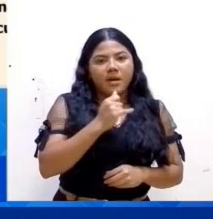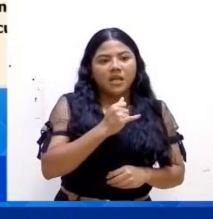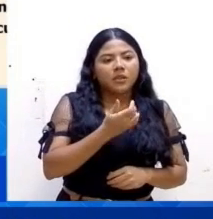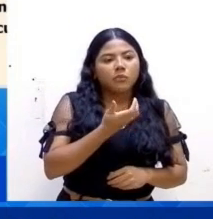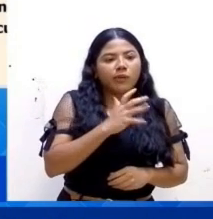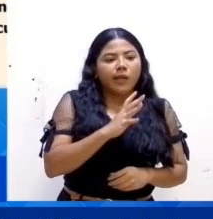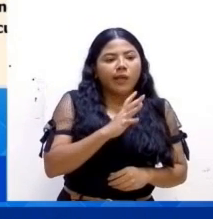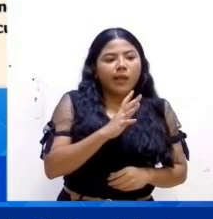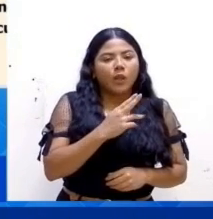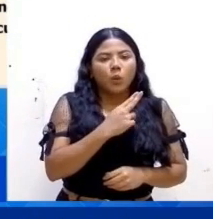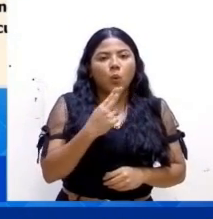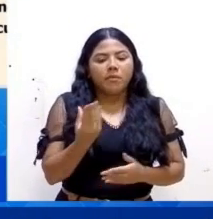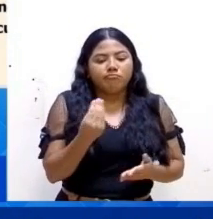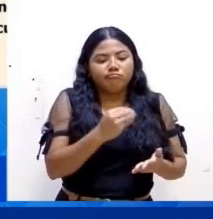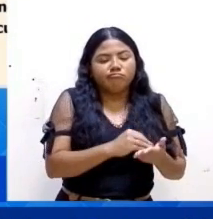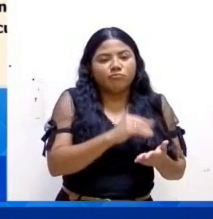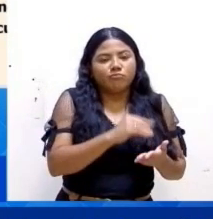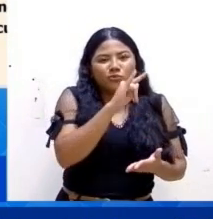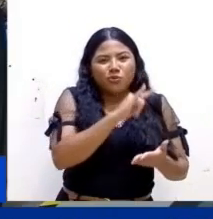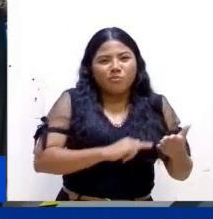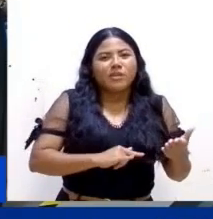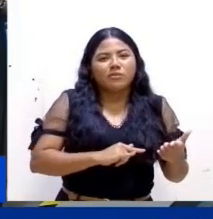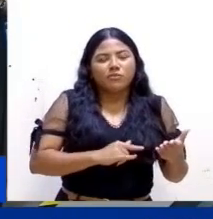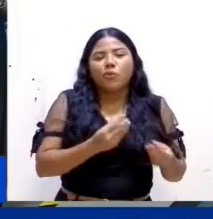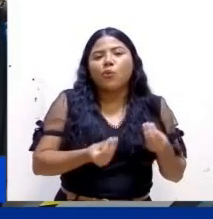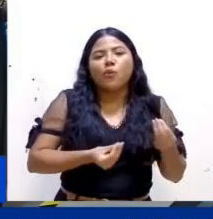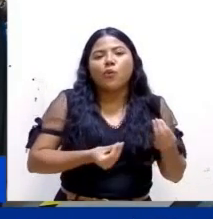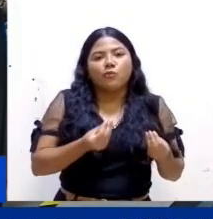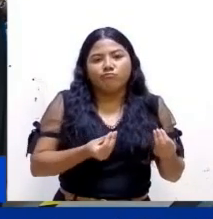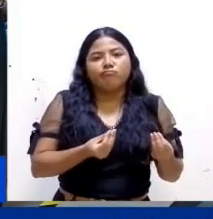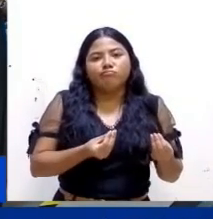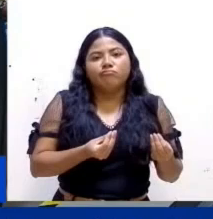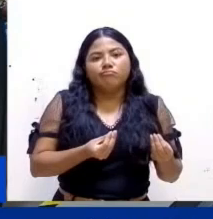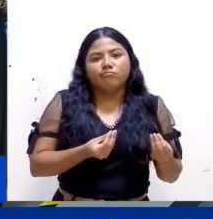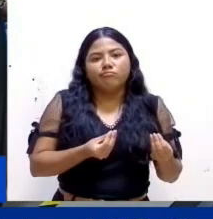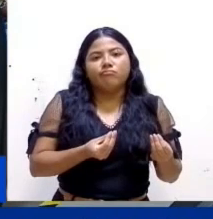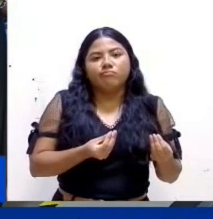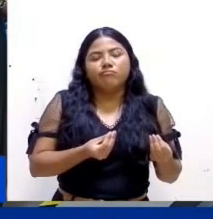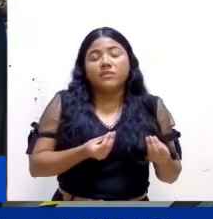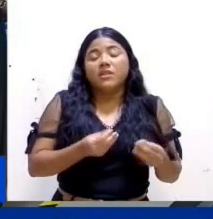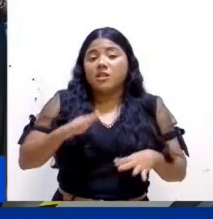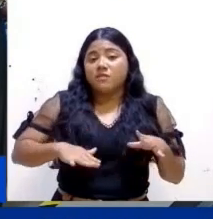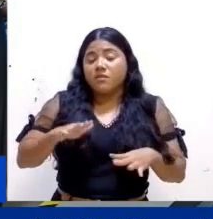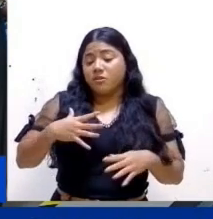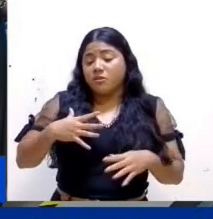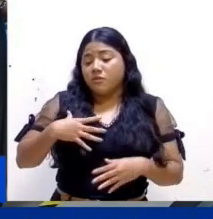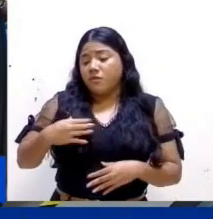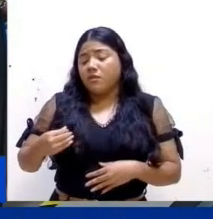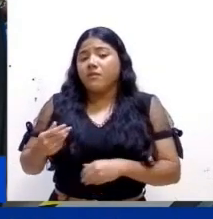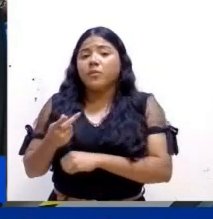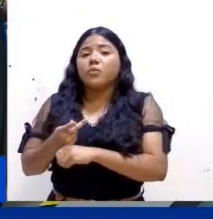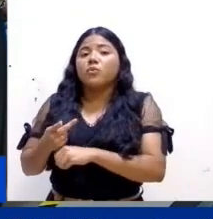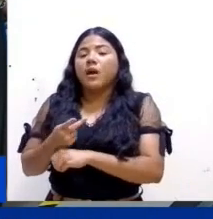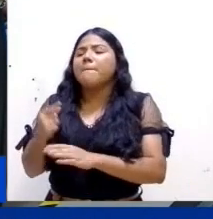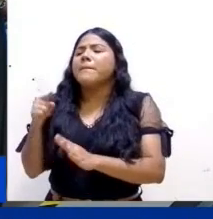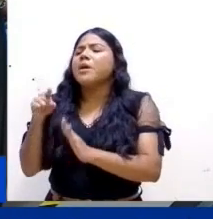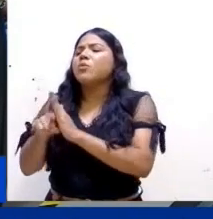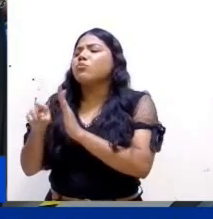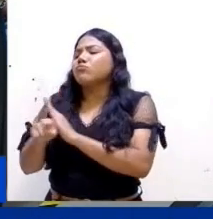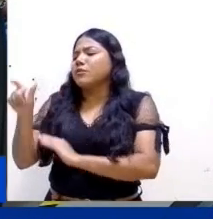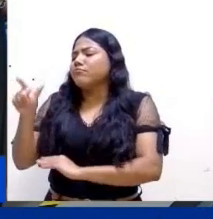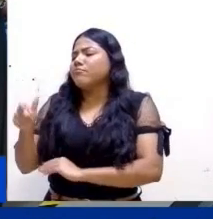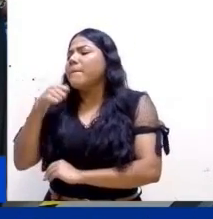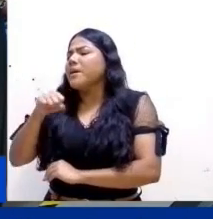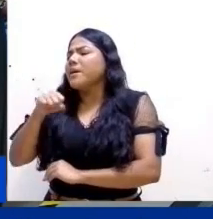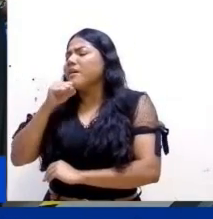da mãe, do filho, aqui através da mãe. Vai procurar saber